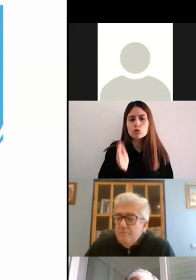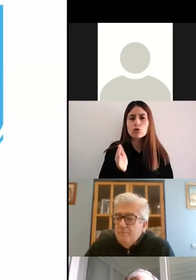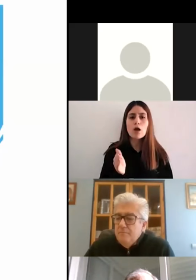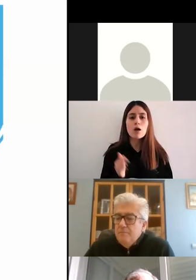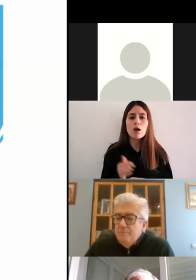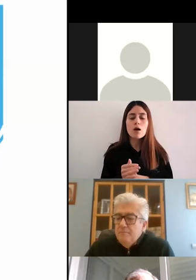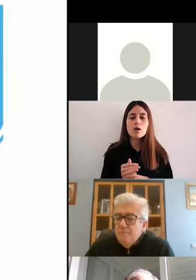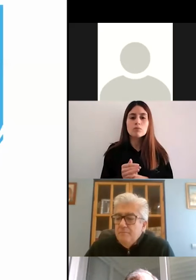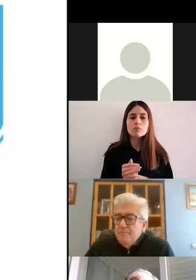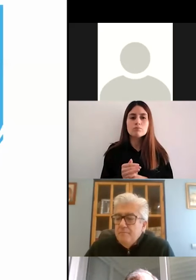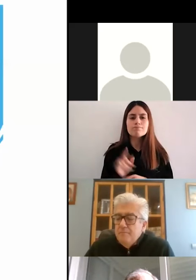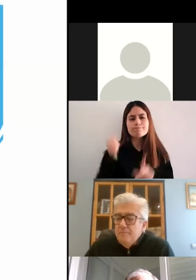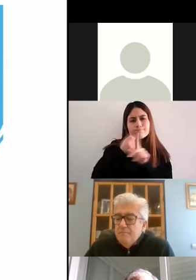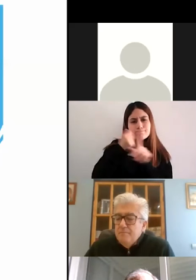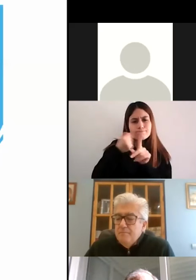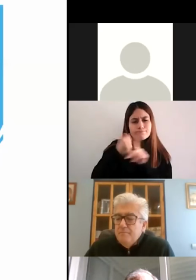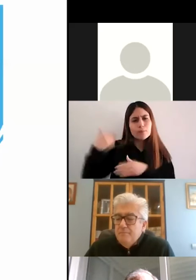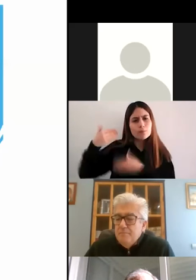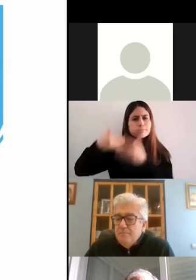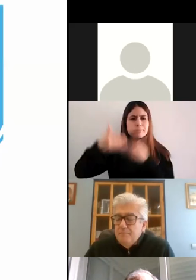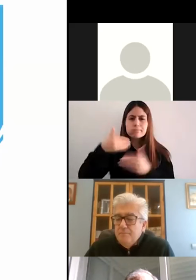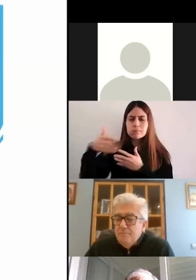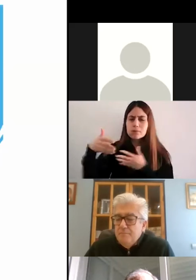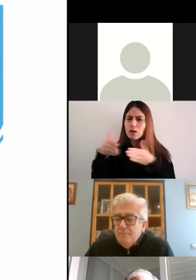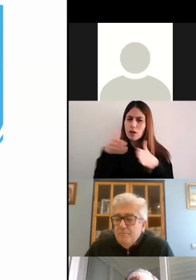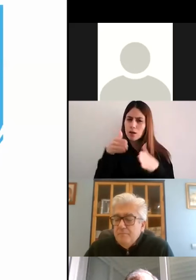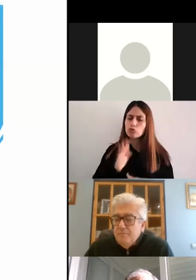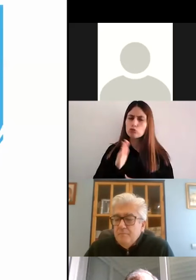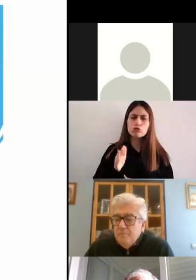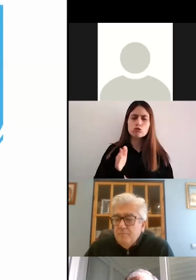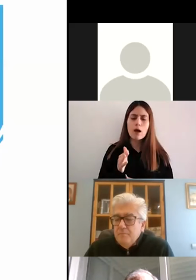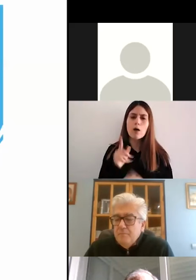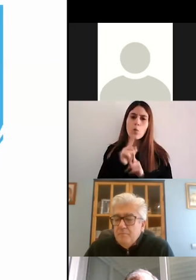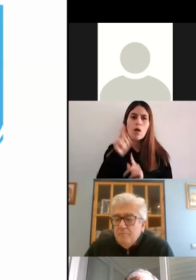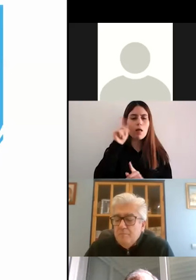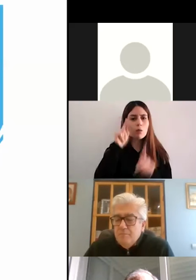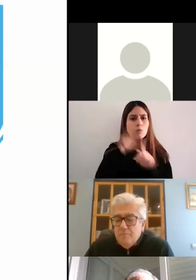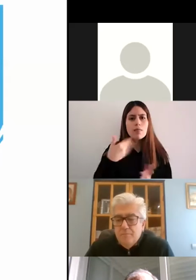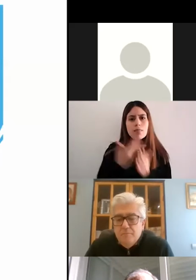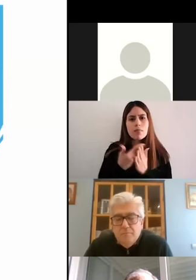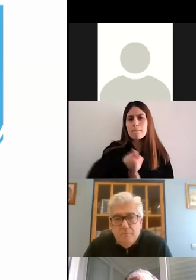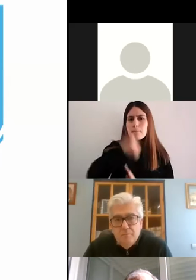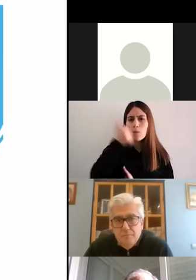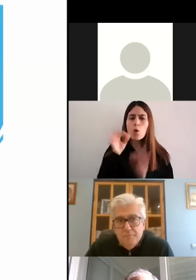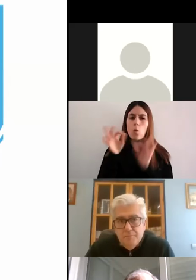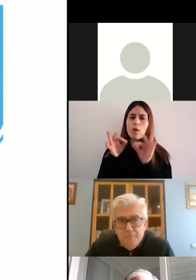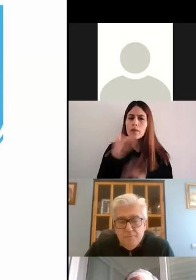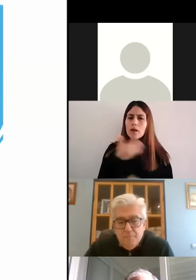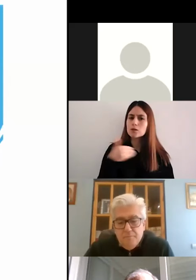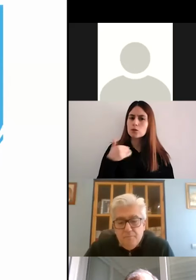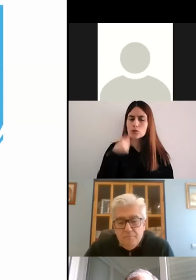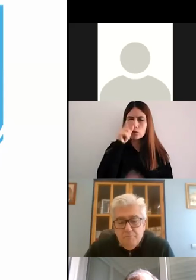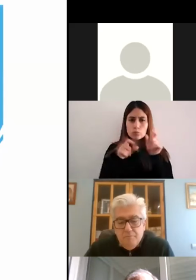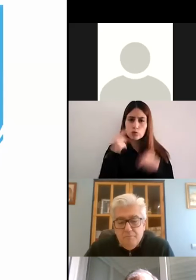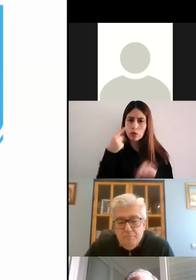grande caminho percorrido até agora que permitiu melhorar a prestação de cuidados de saúde às pessoas afetadas com